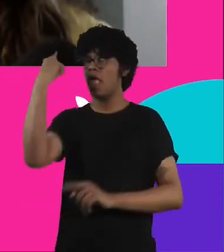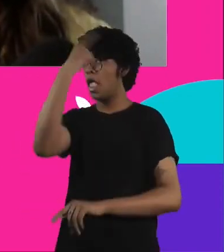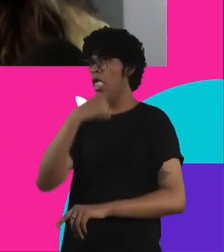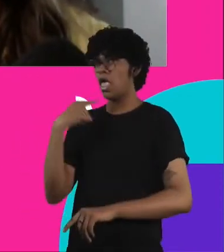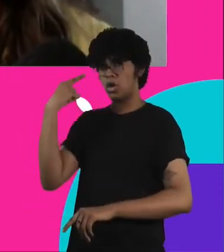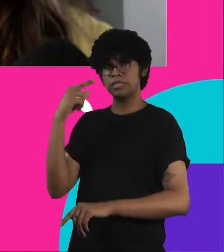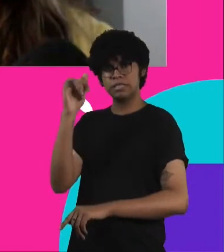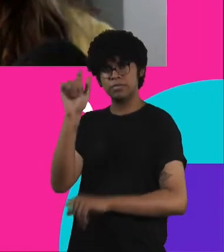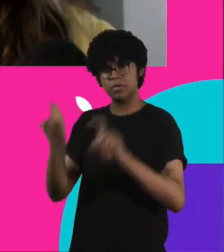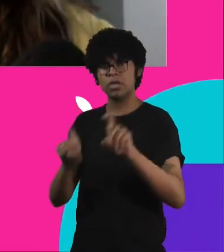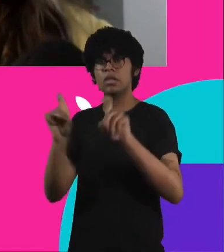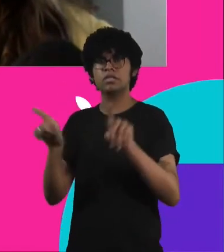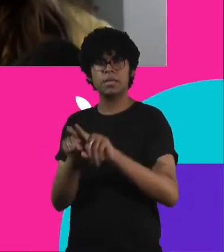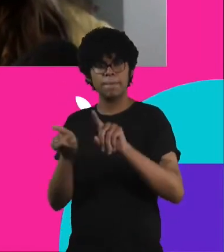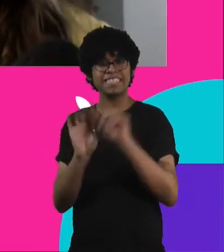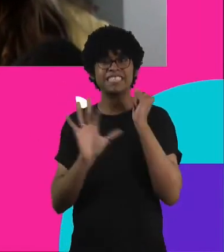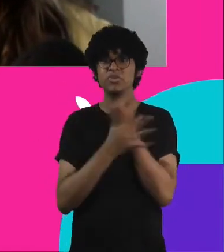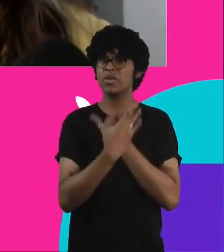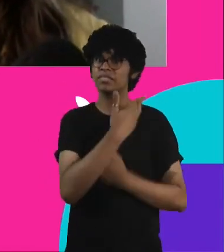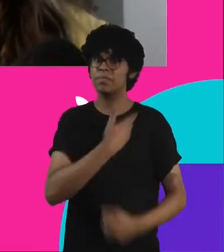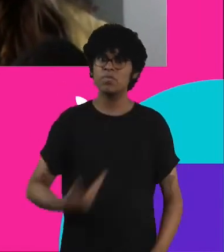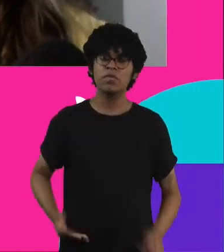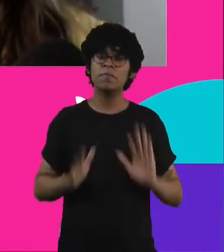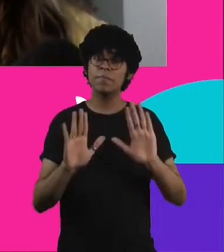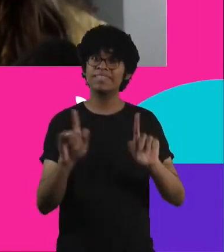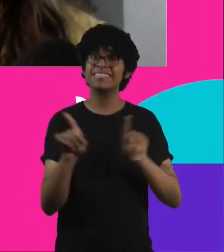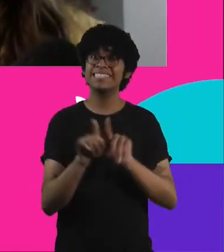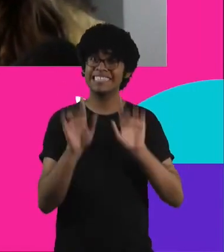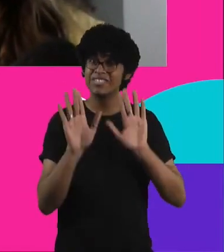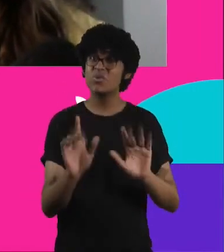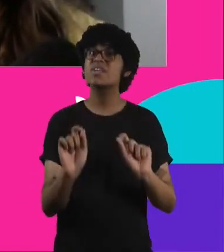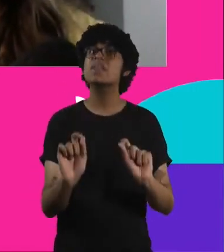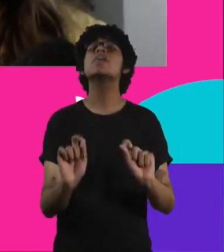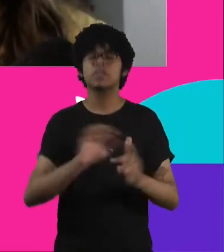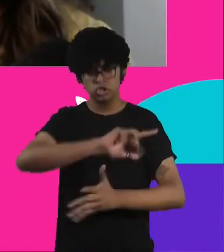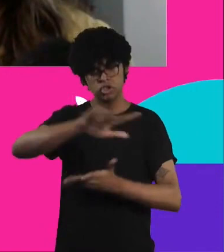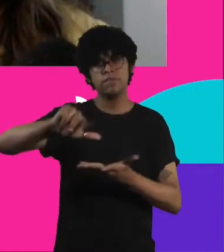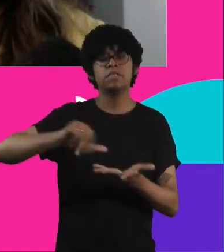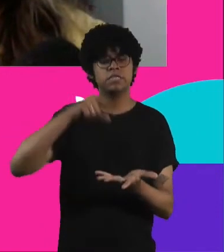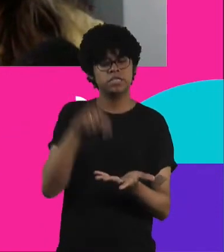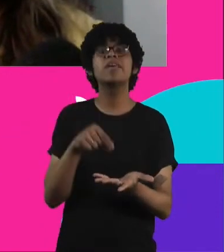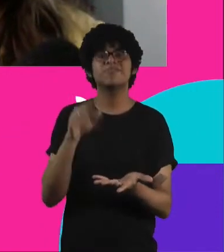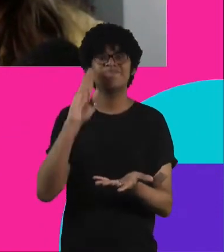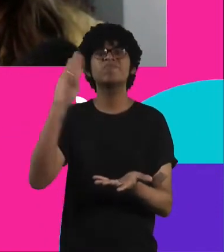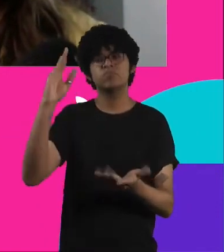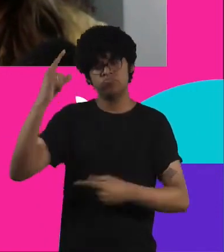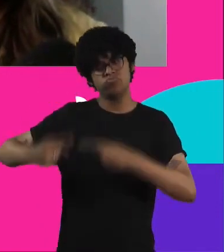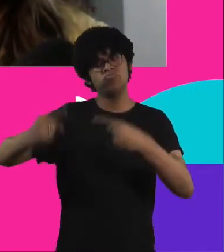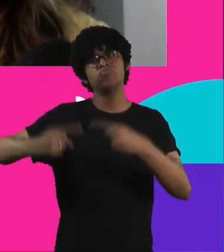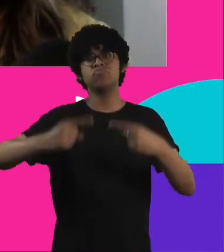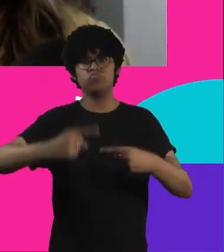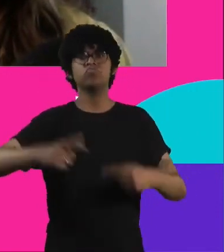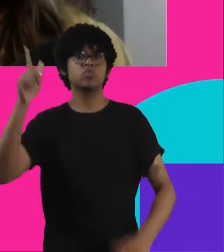questões relativas à segurança pública, mas também na questão da importância da diversidade para que esse debate esteja cada vez mais em voga e